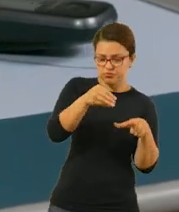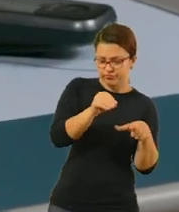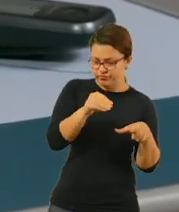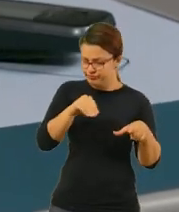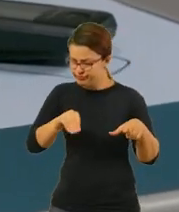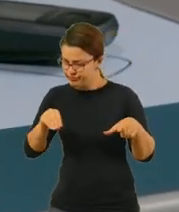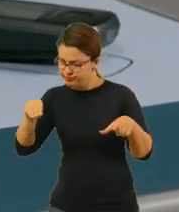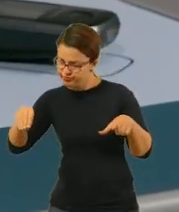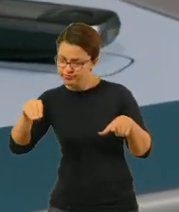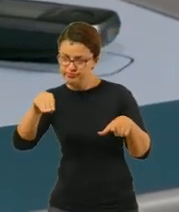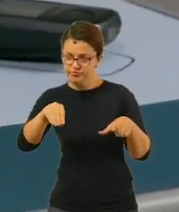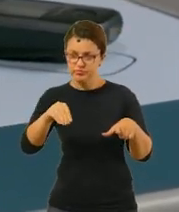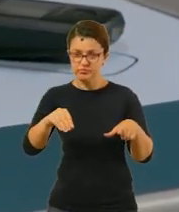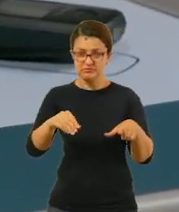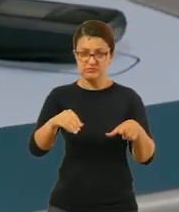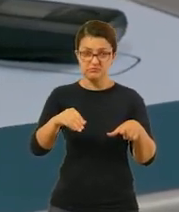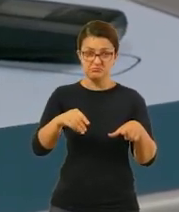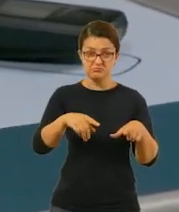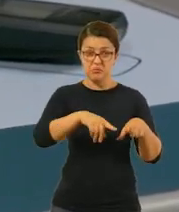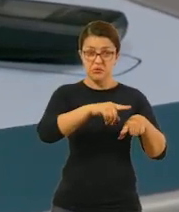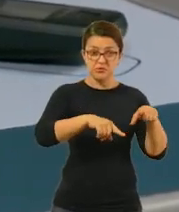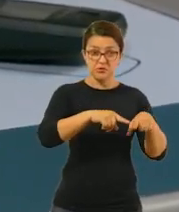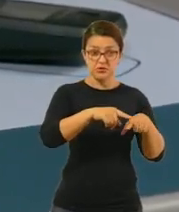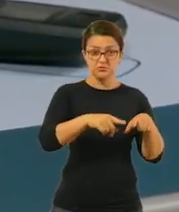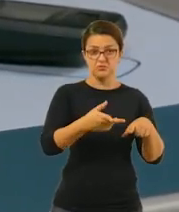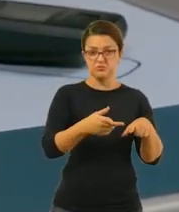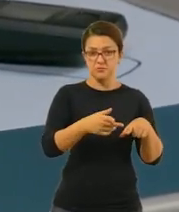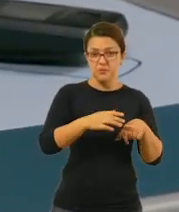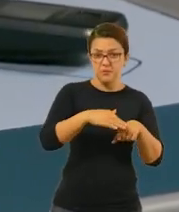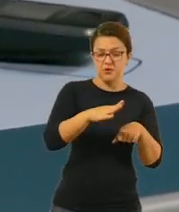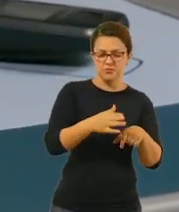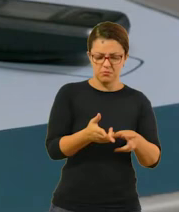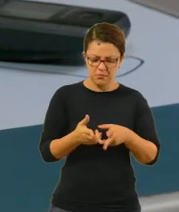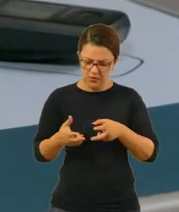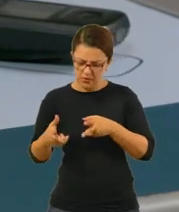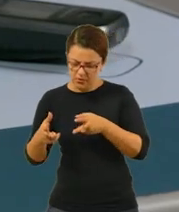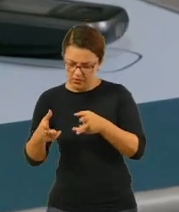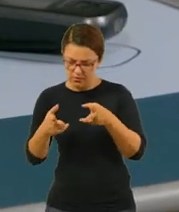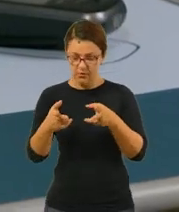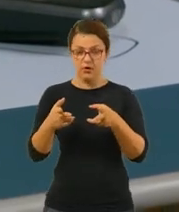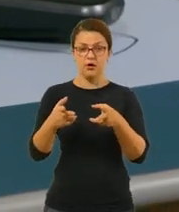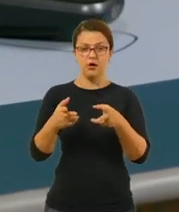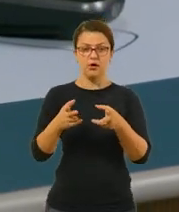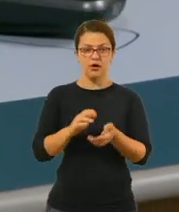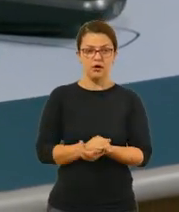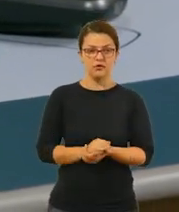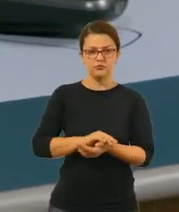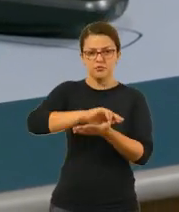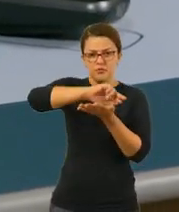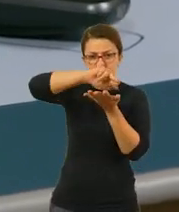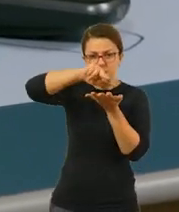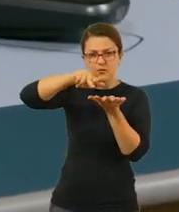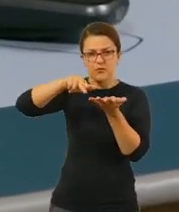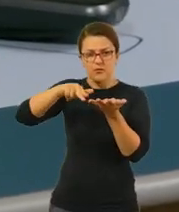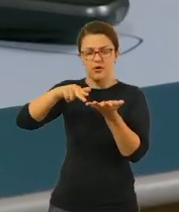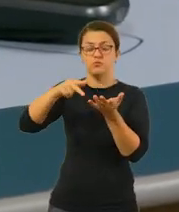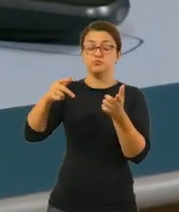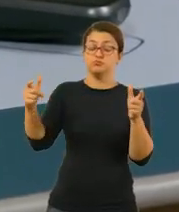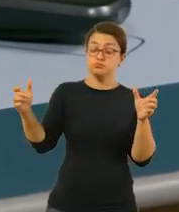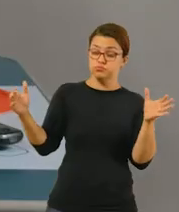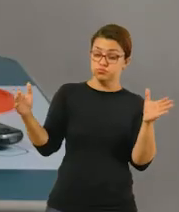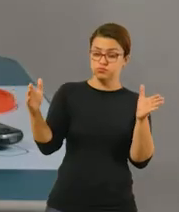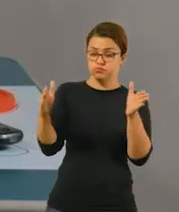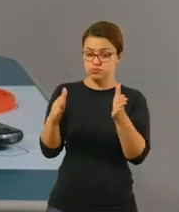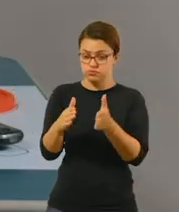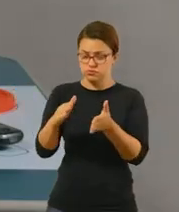né? Como você vai deixar alguns a mais, ela vai relacionar o tamanho, ela vai perceber. Então você deixando de várias